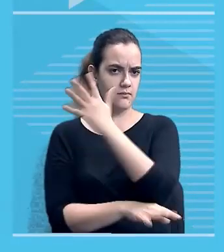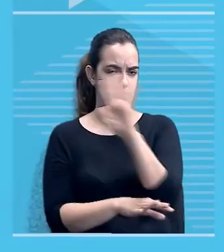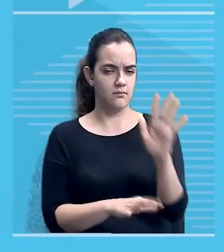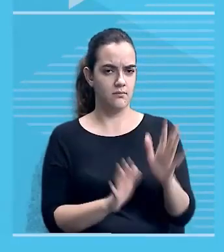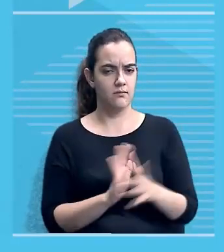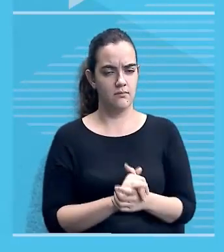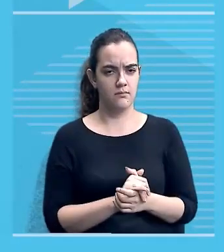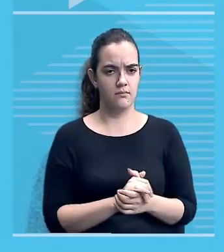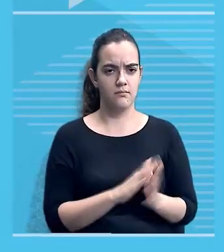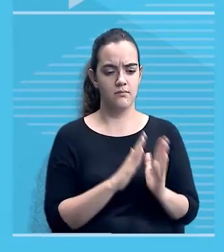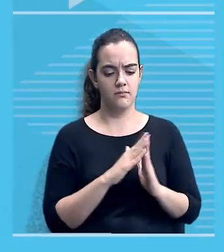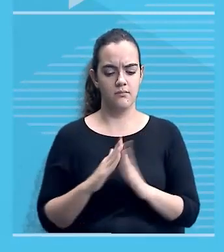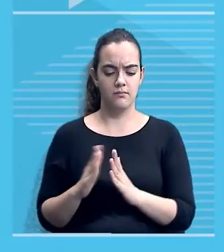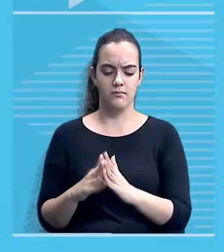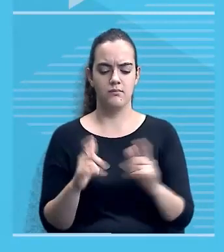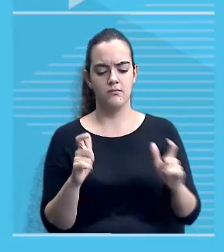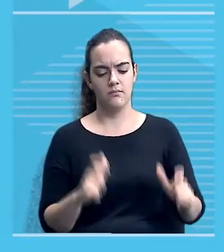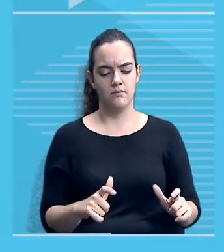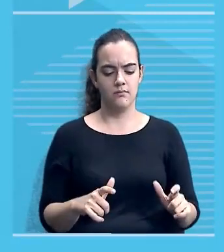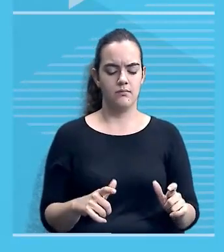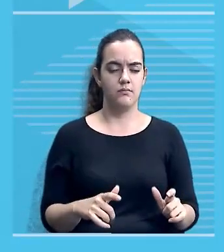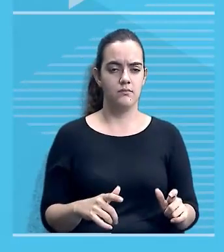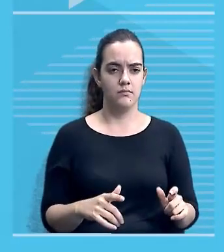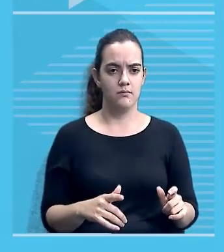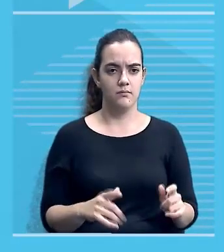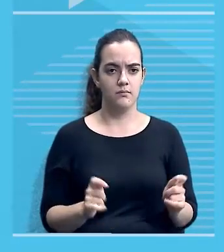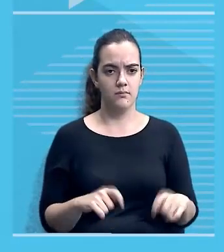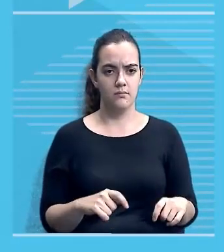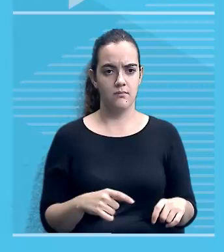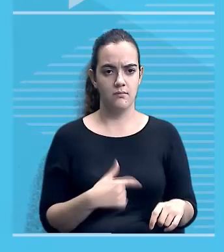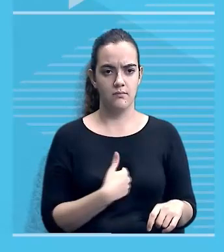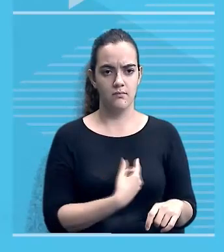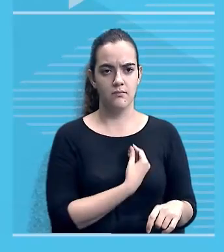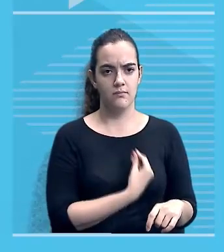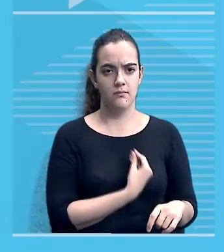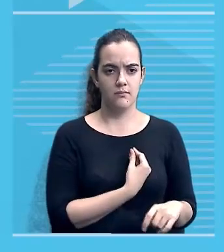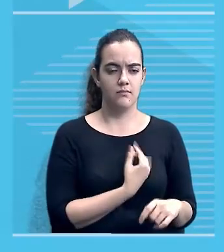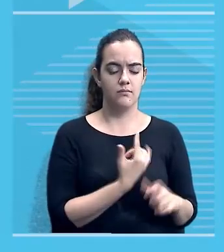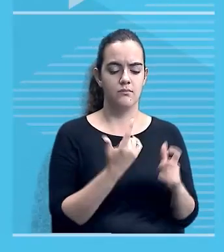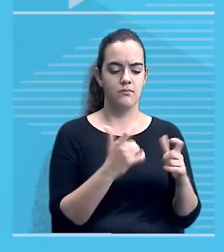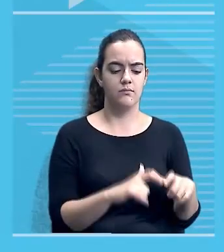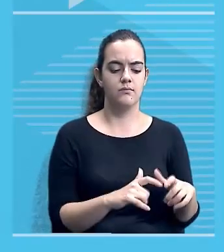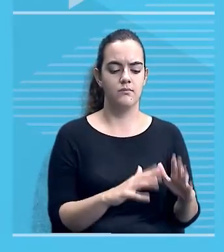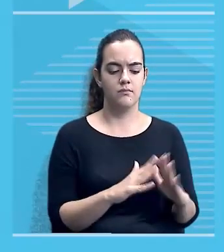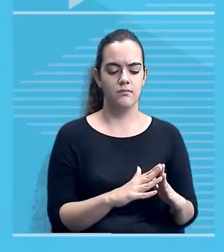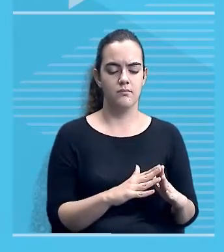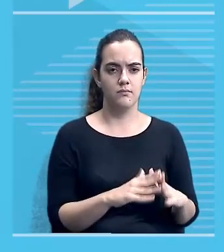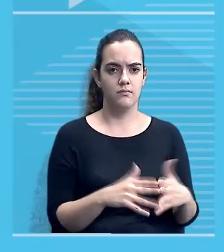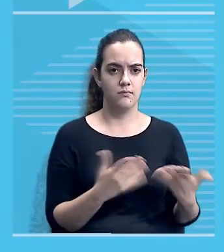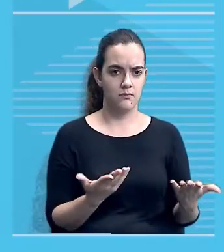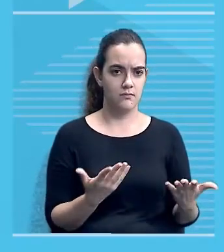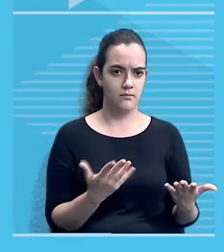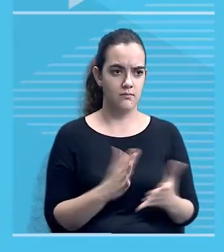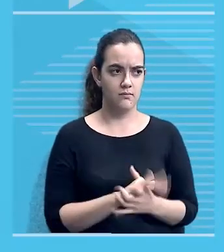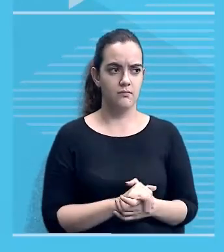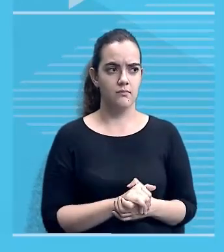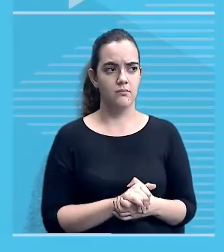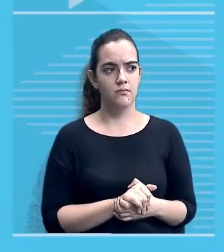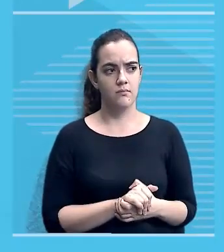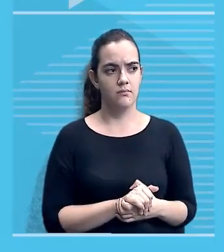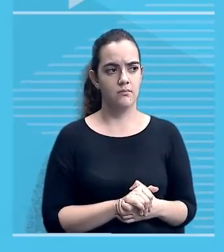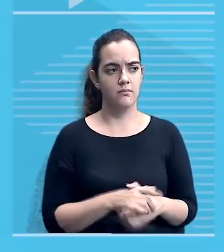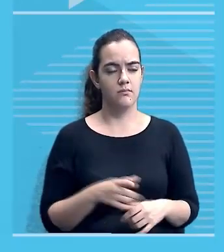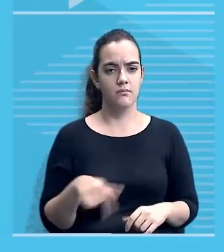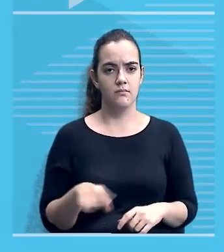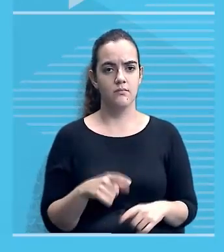crise Habitacional é relacional tem relação com o ambiente natural então Observe